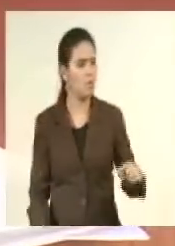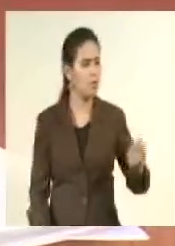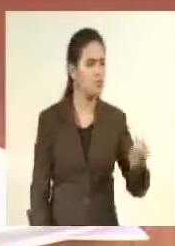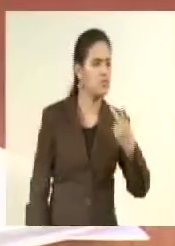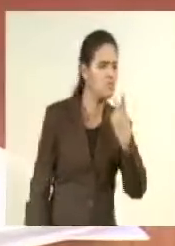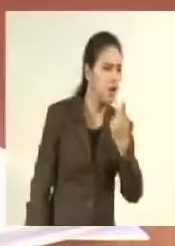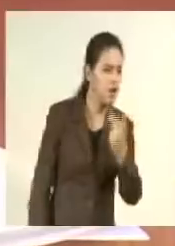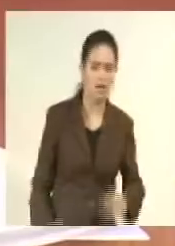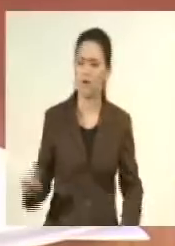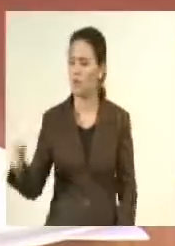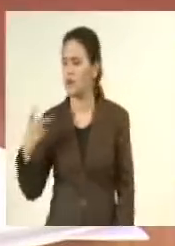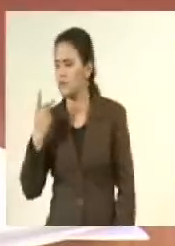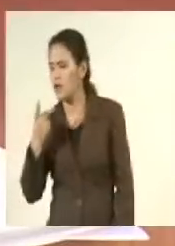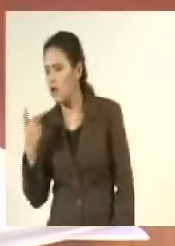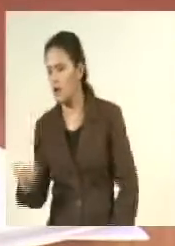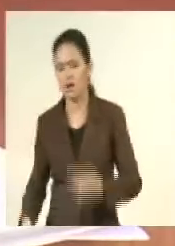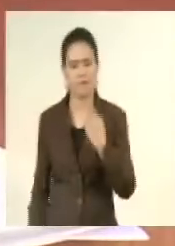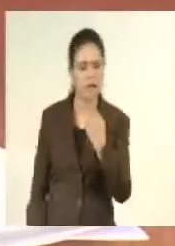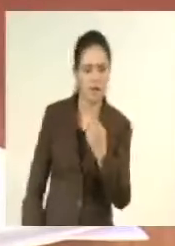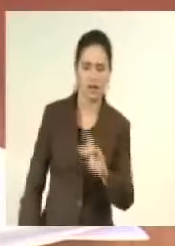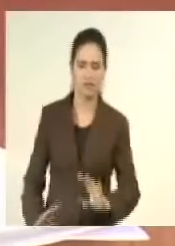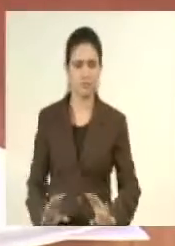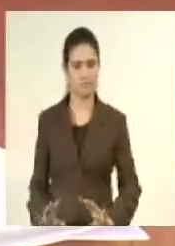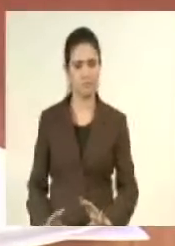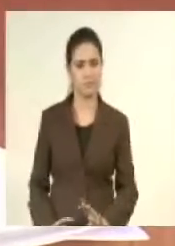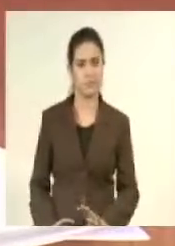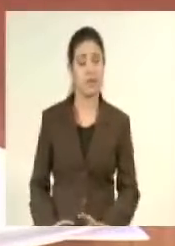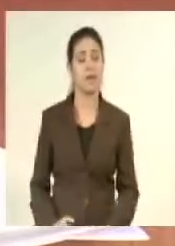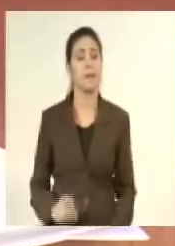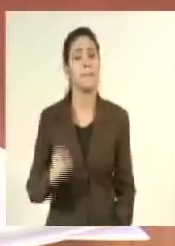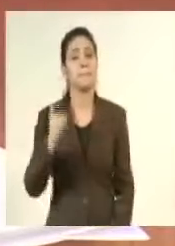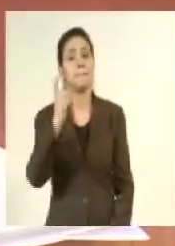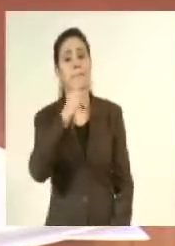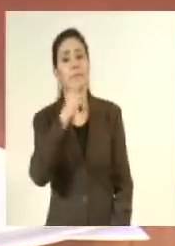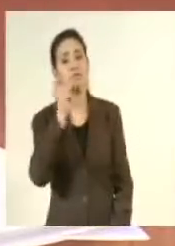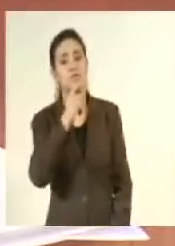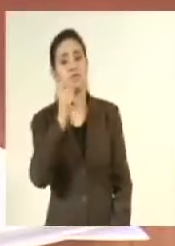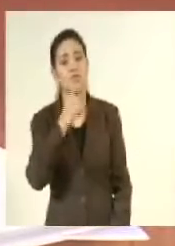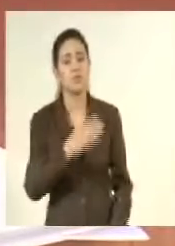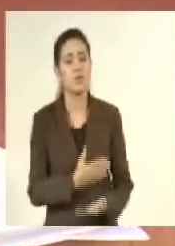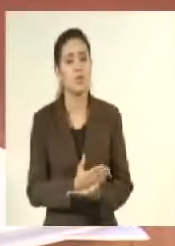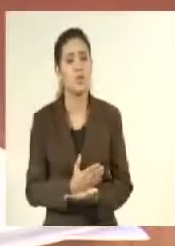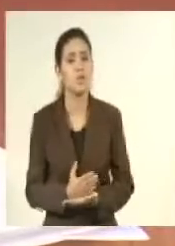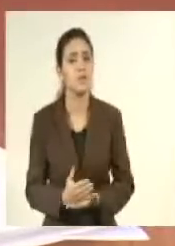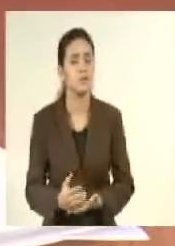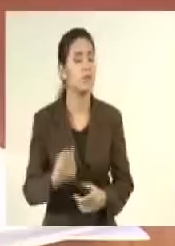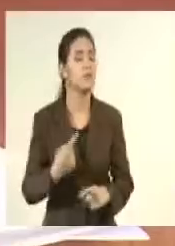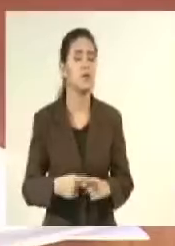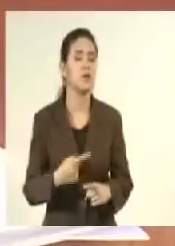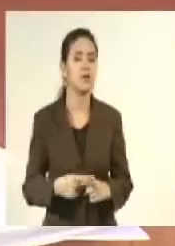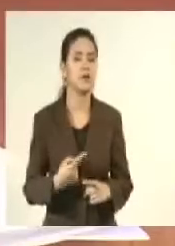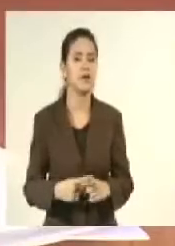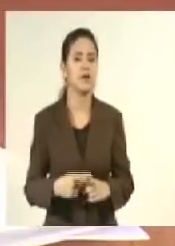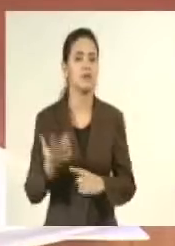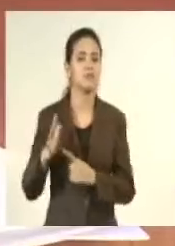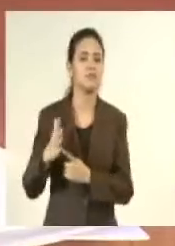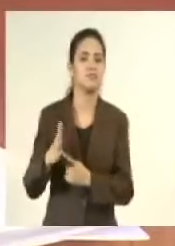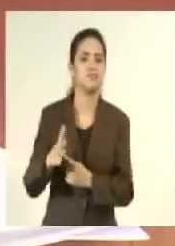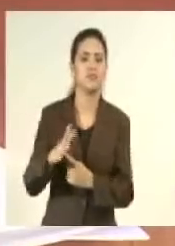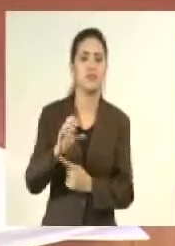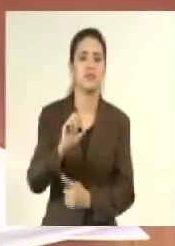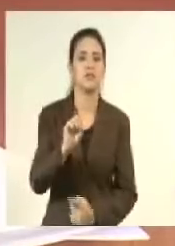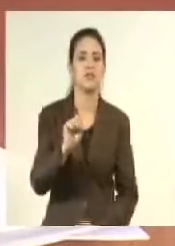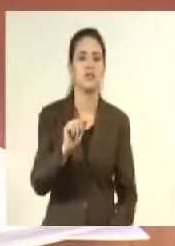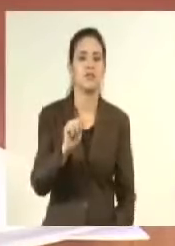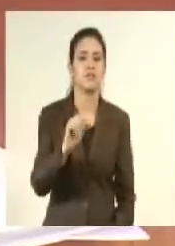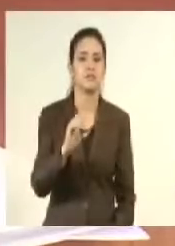lado. A mentira já começou com o voo de São João dos Patos. Começou quando disseram que no